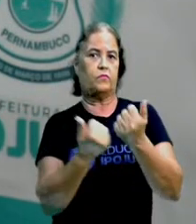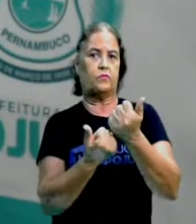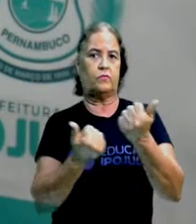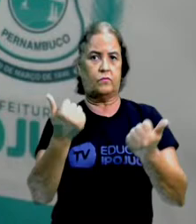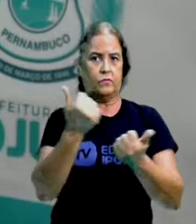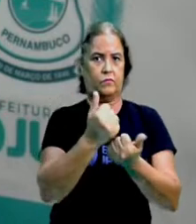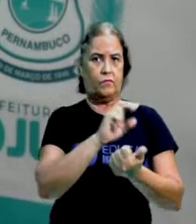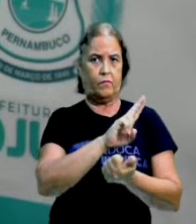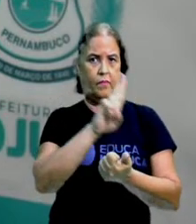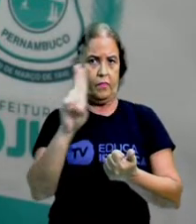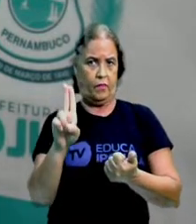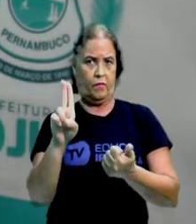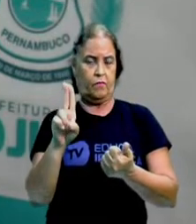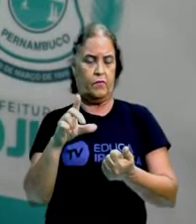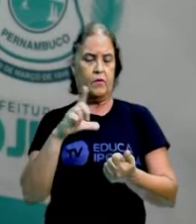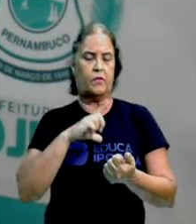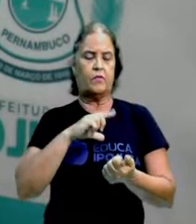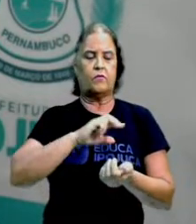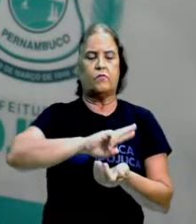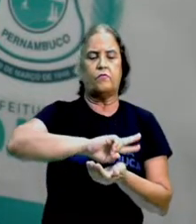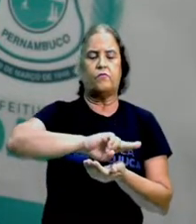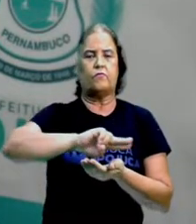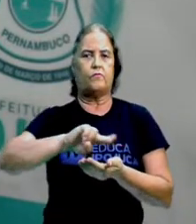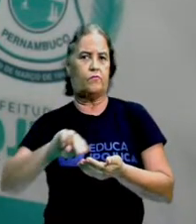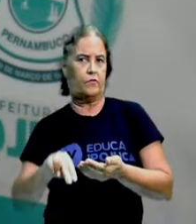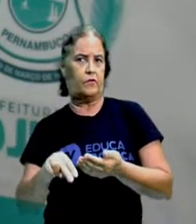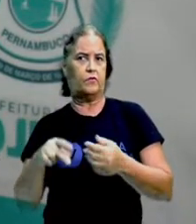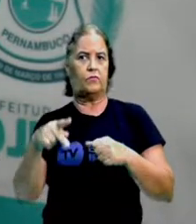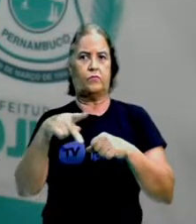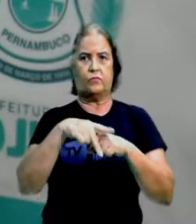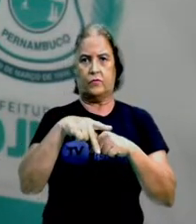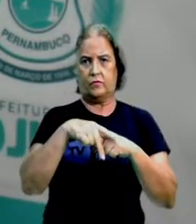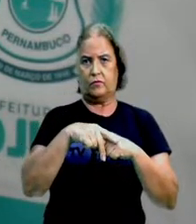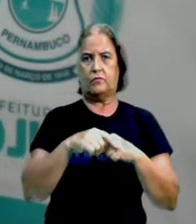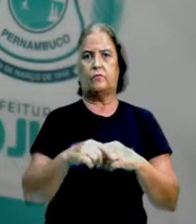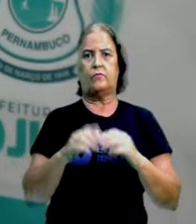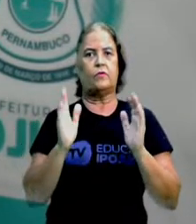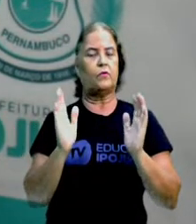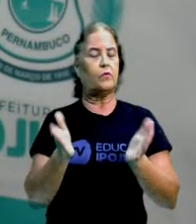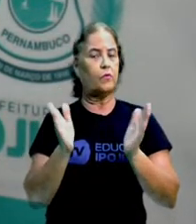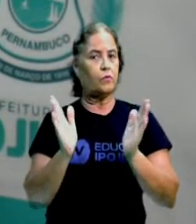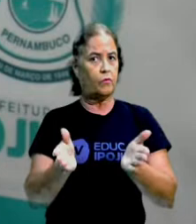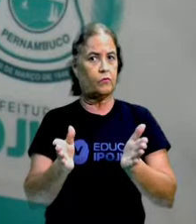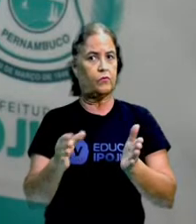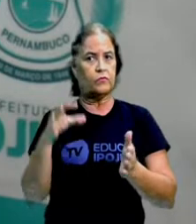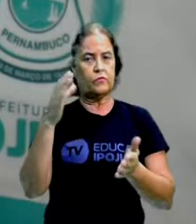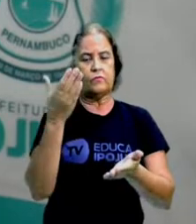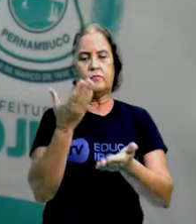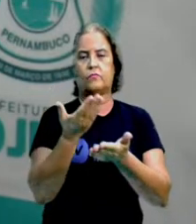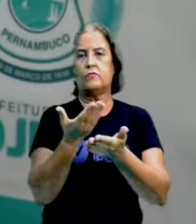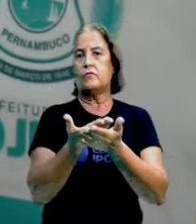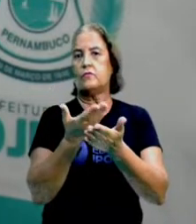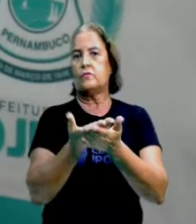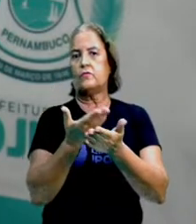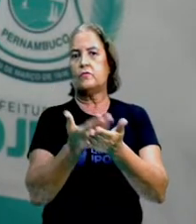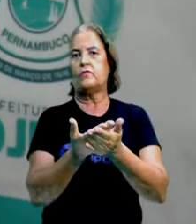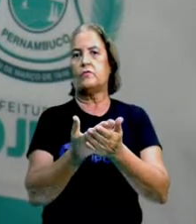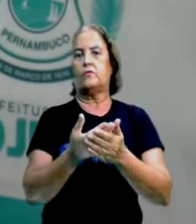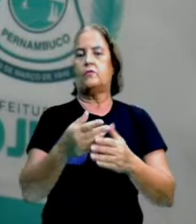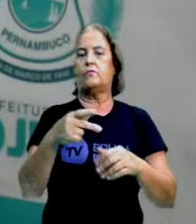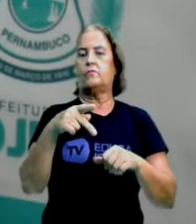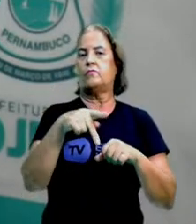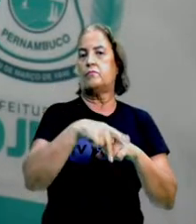de pronomes. Hoje nós vamos estudar os pronomes possessivos, tá bom? Em inglês, nós